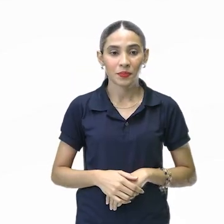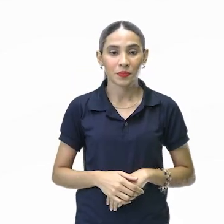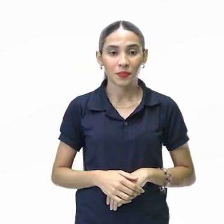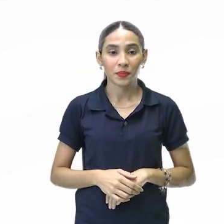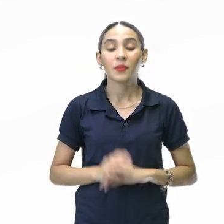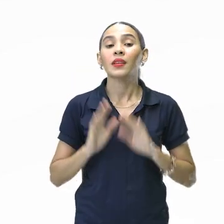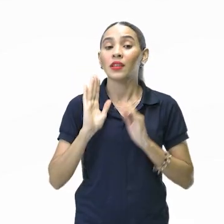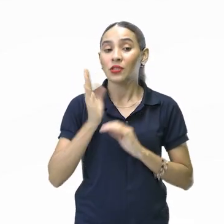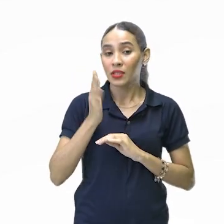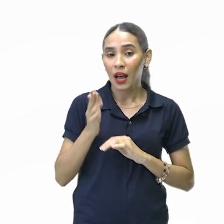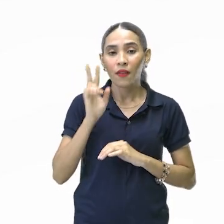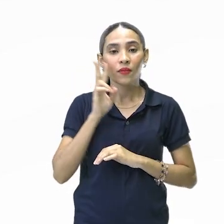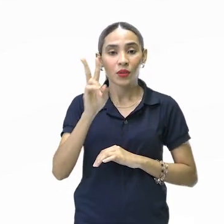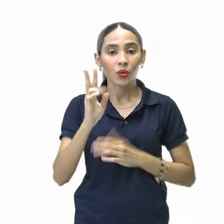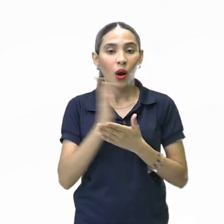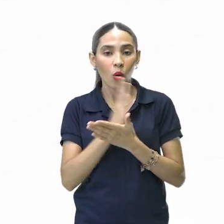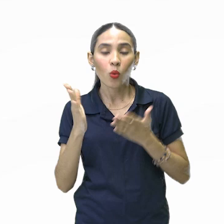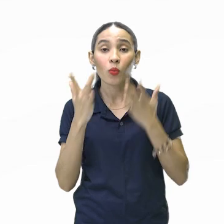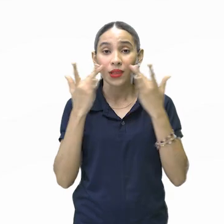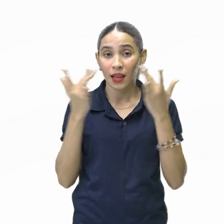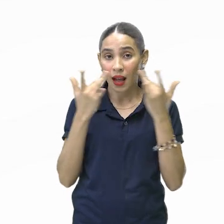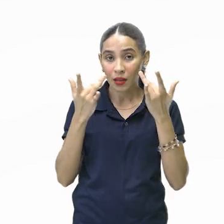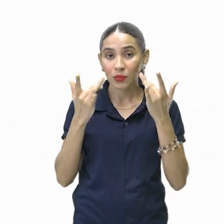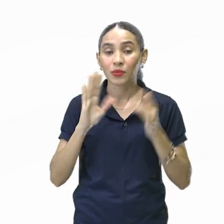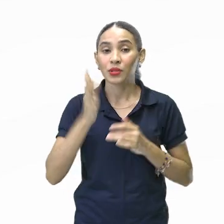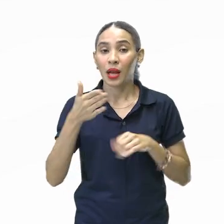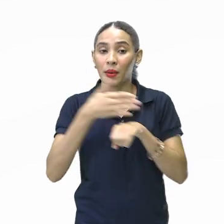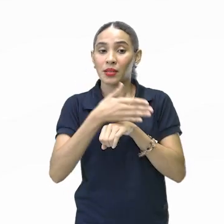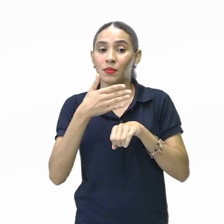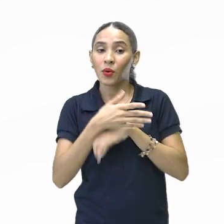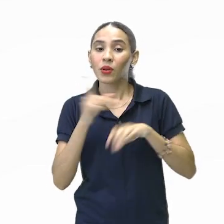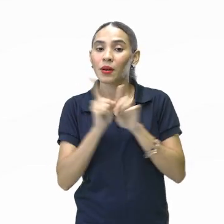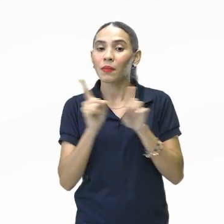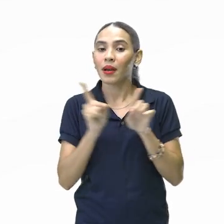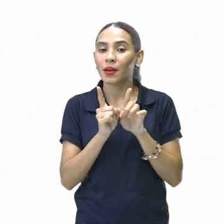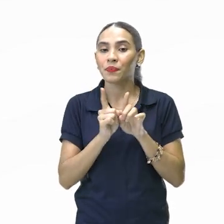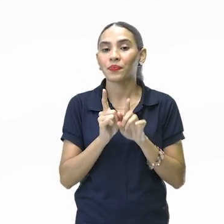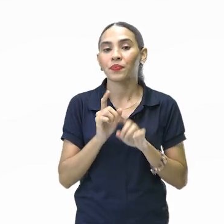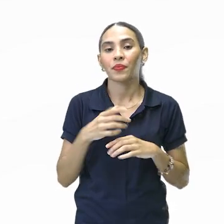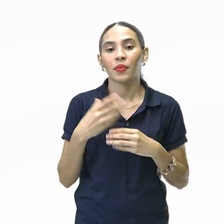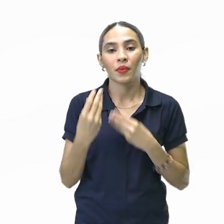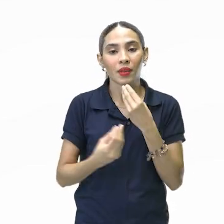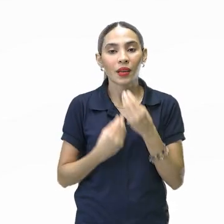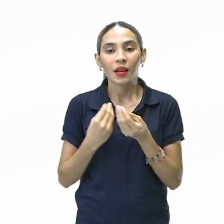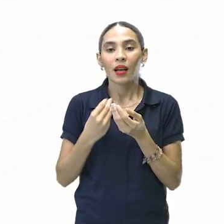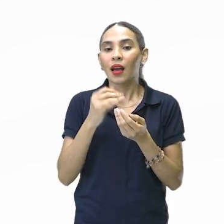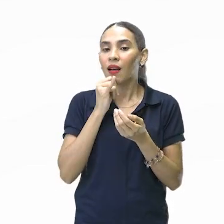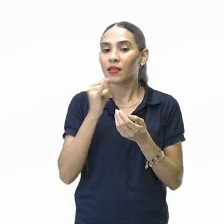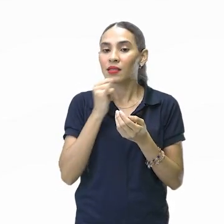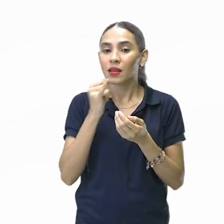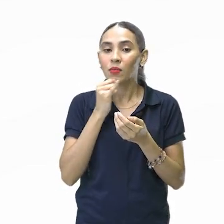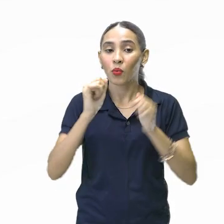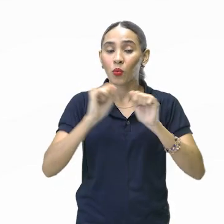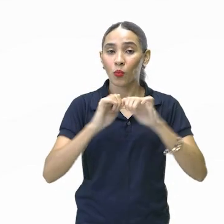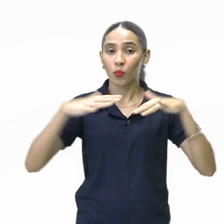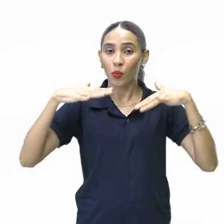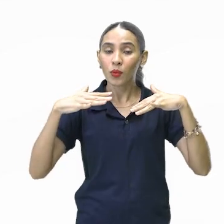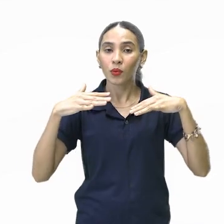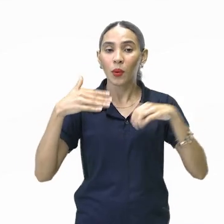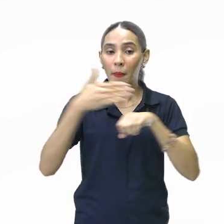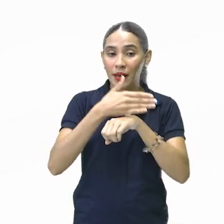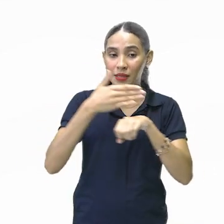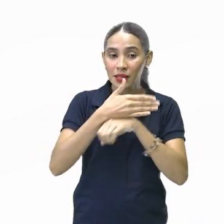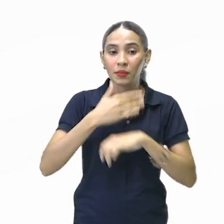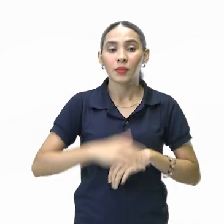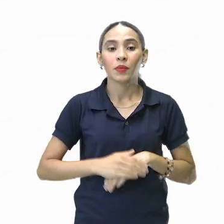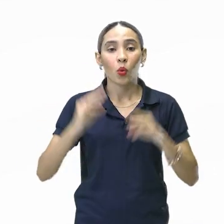participativa? Já assistiu alguma peça teatral? Já participou de alguma obra onde o público